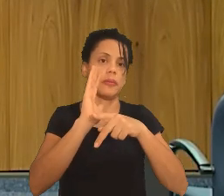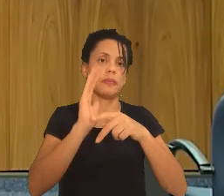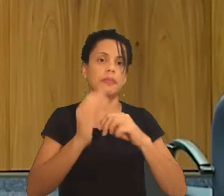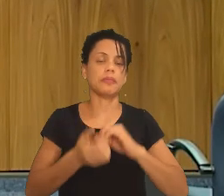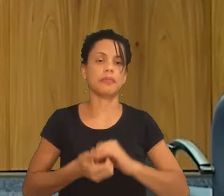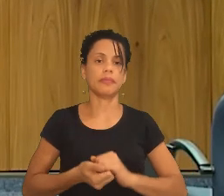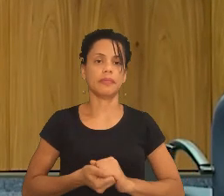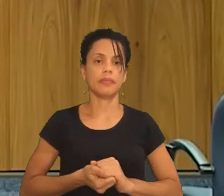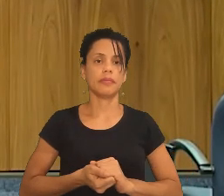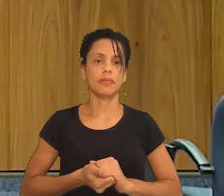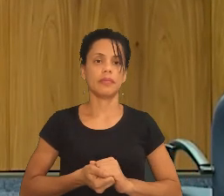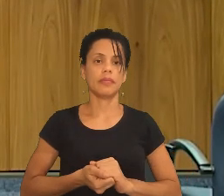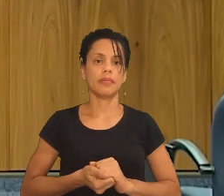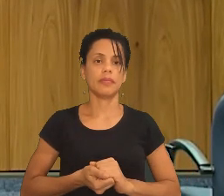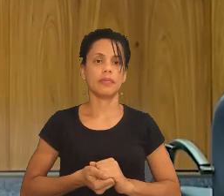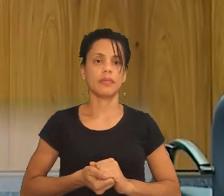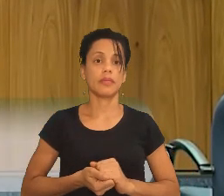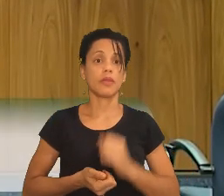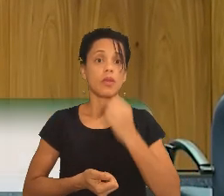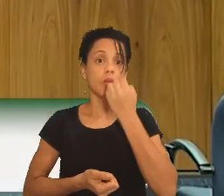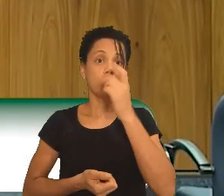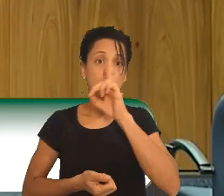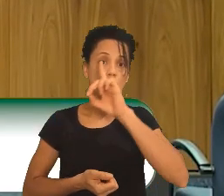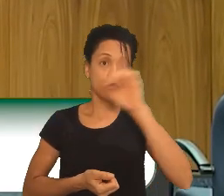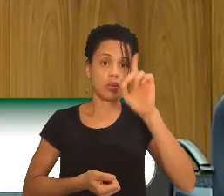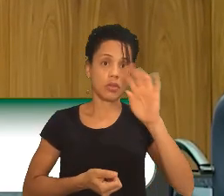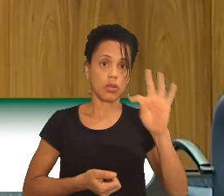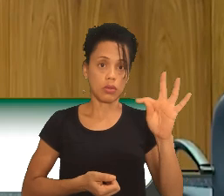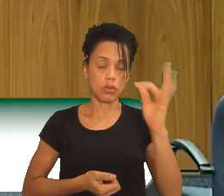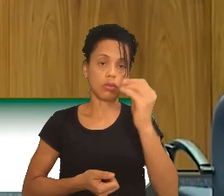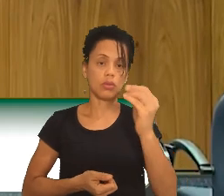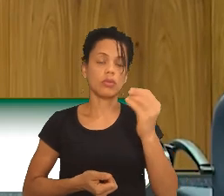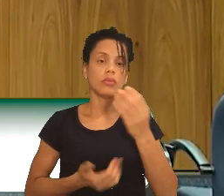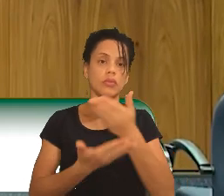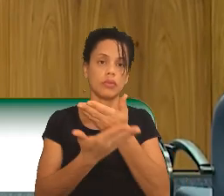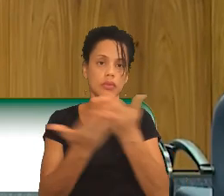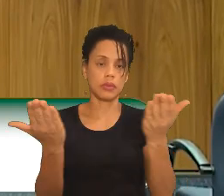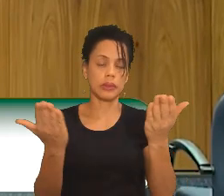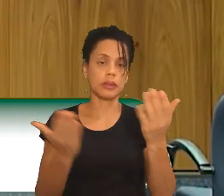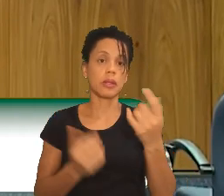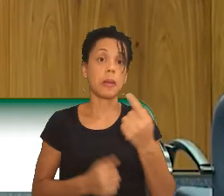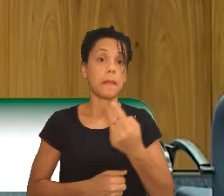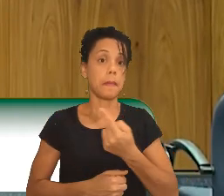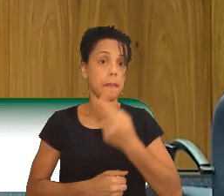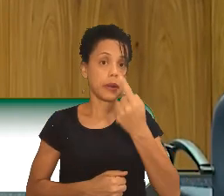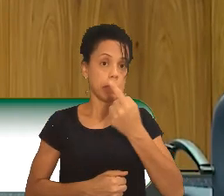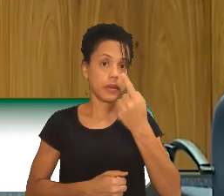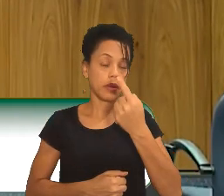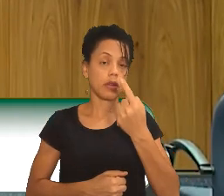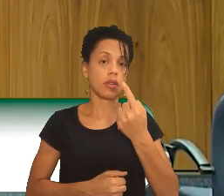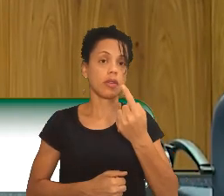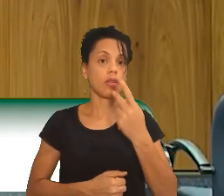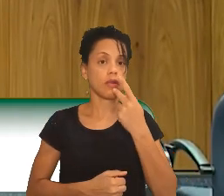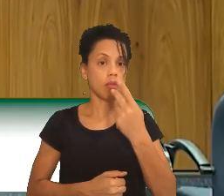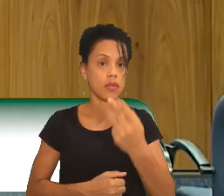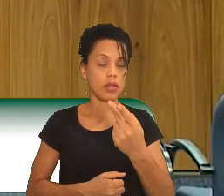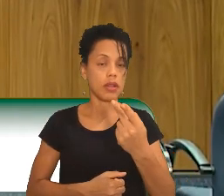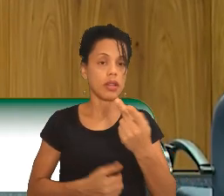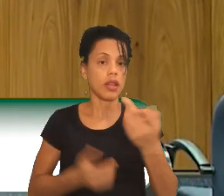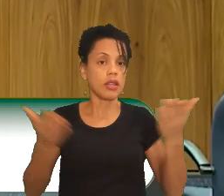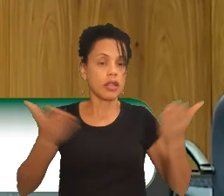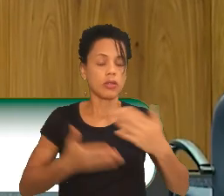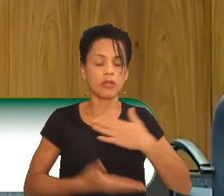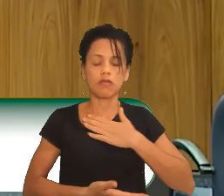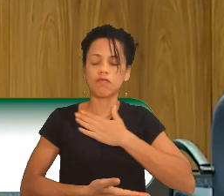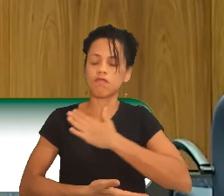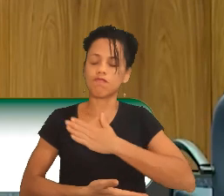Bom dia a todos e a todas. Em primeiro lugar, dizer que é uma satisfação poder estar aqui